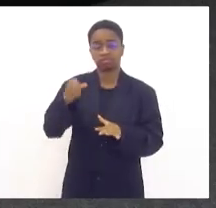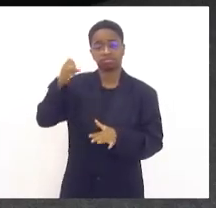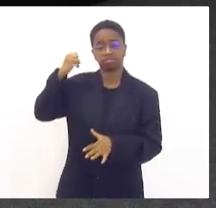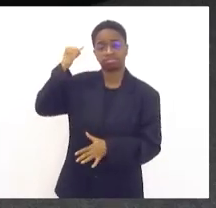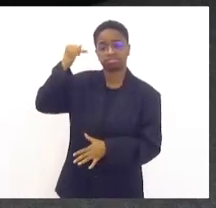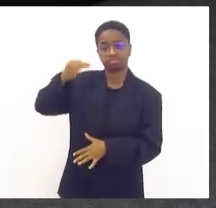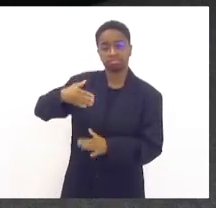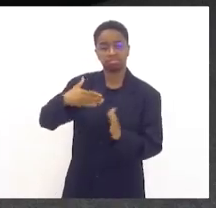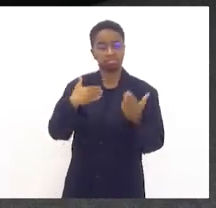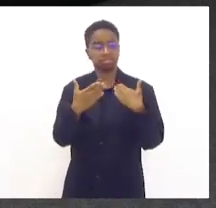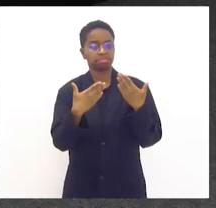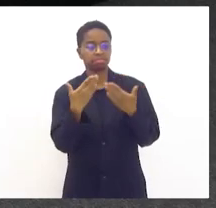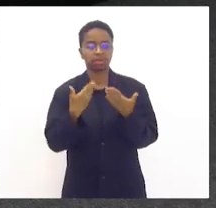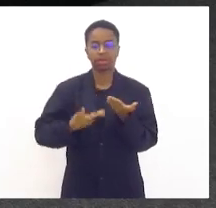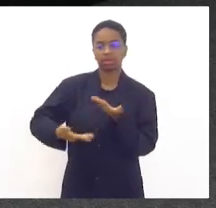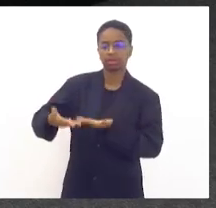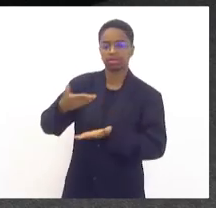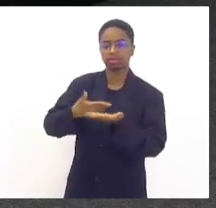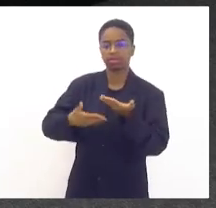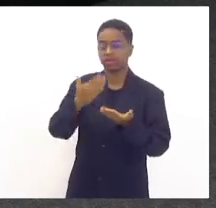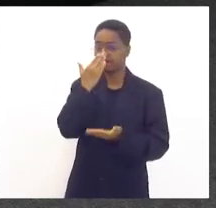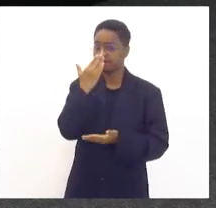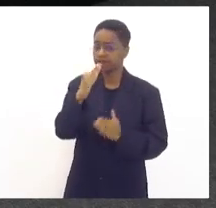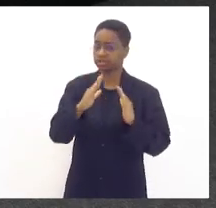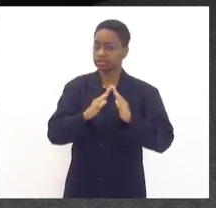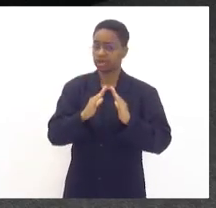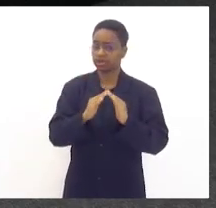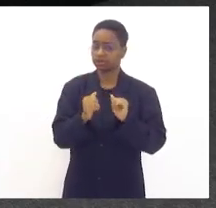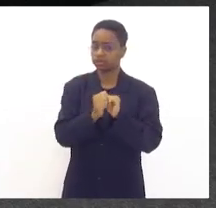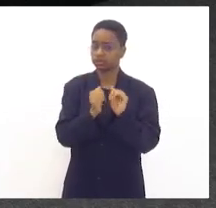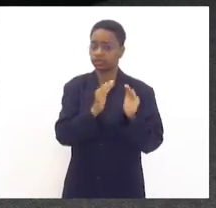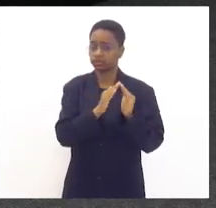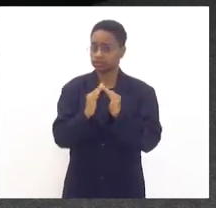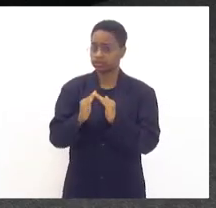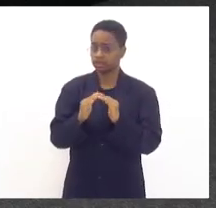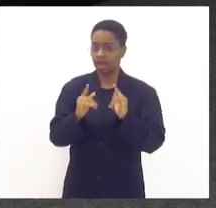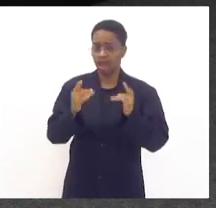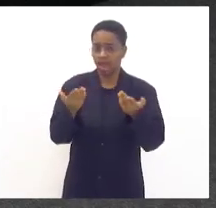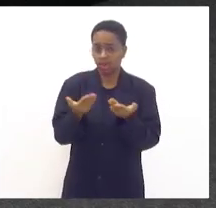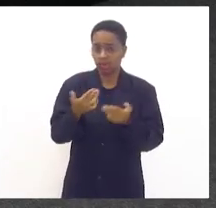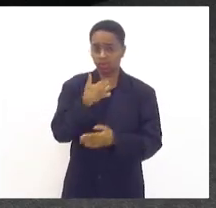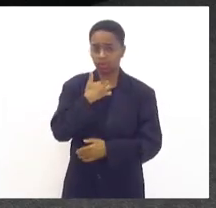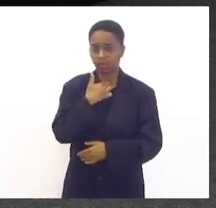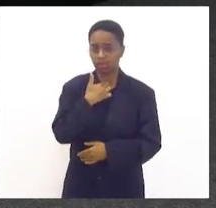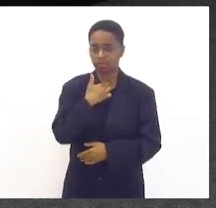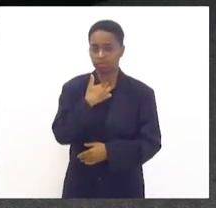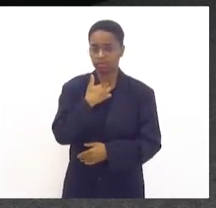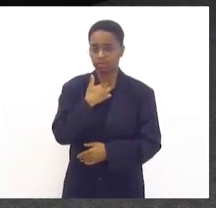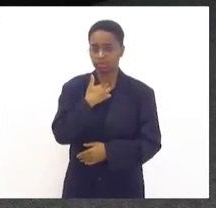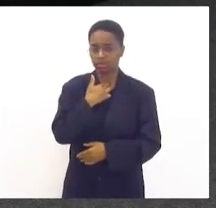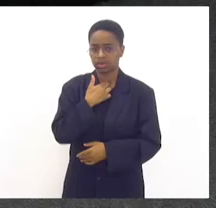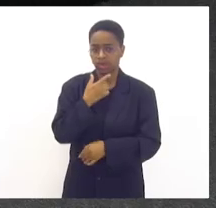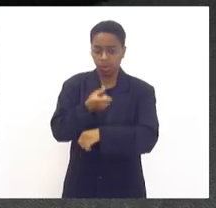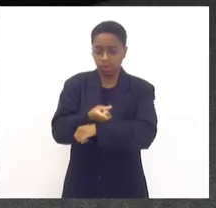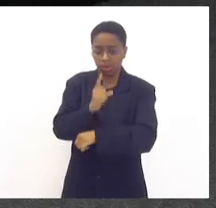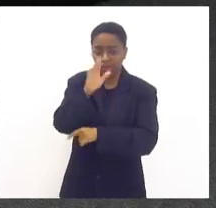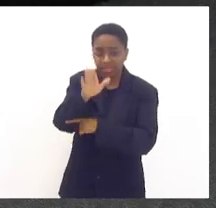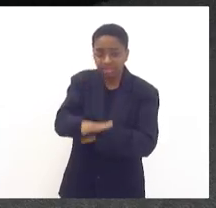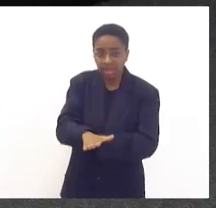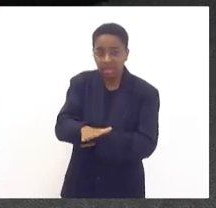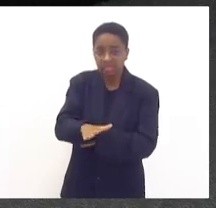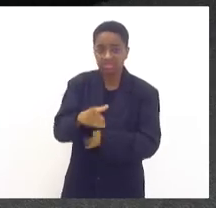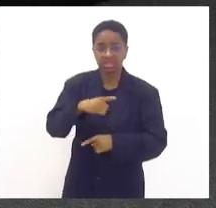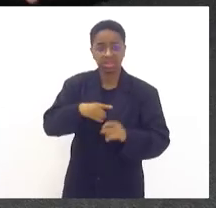se confraternizando em nossos portões com nossos vizinhos. Acabou isso. Agora, 1 hora da tarde, vem